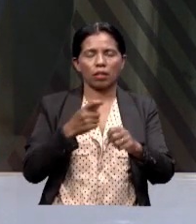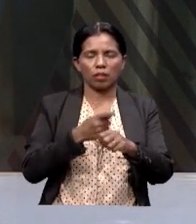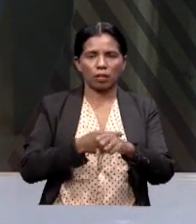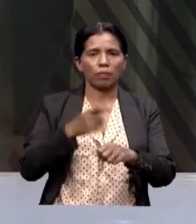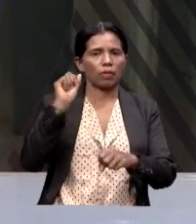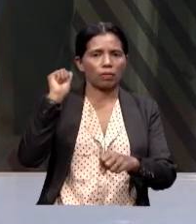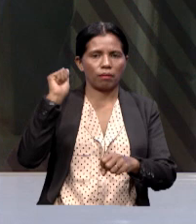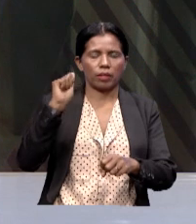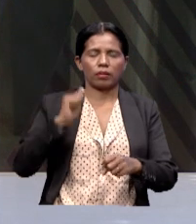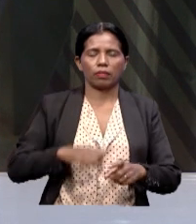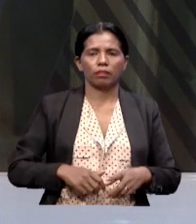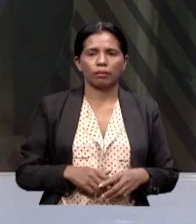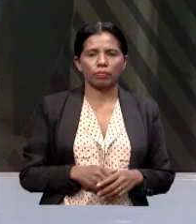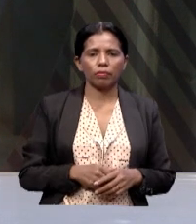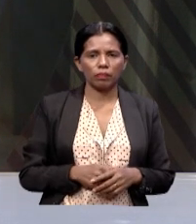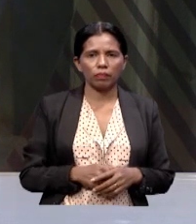campanha.